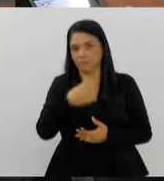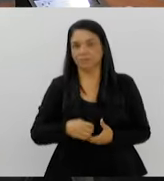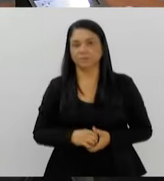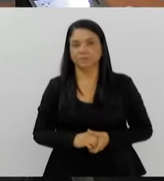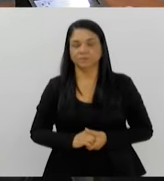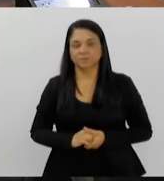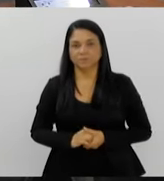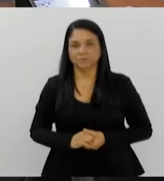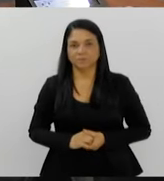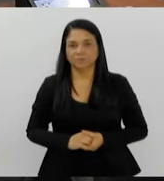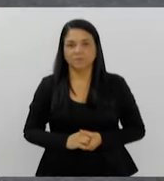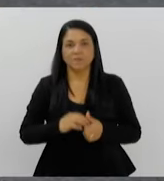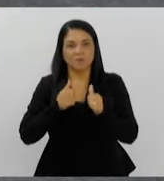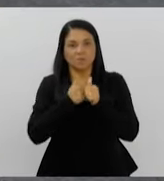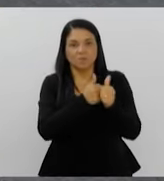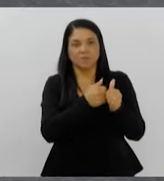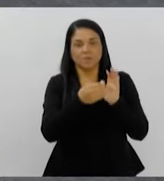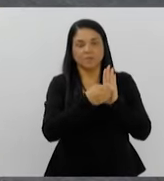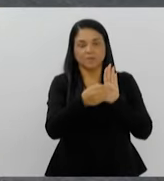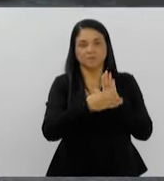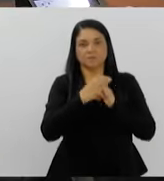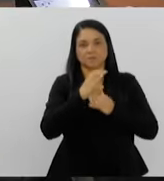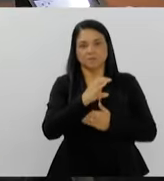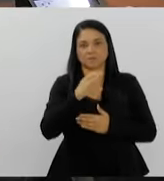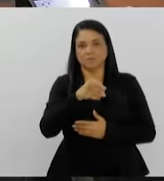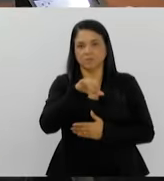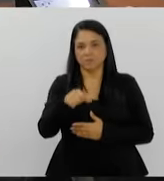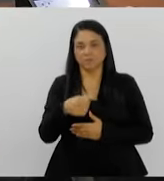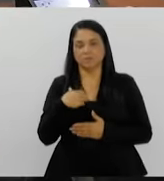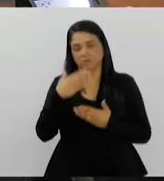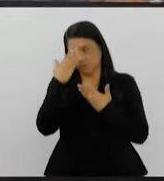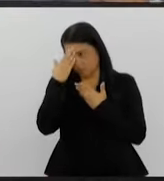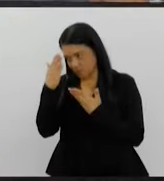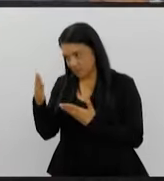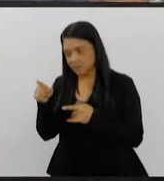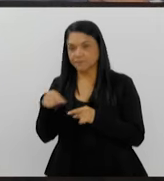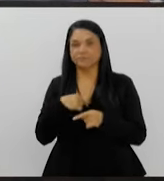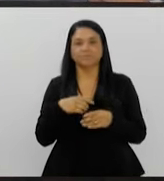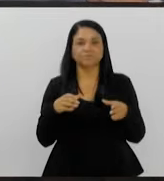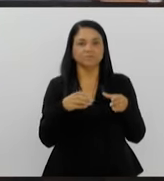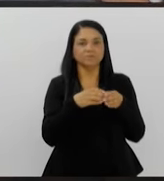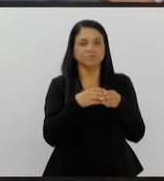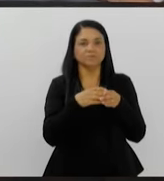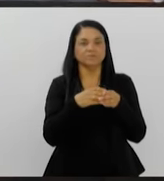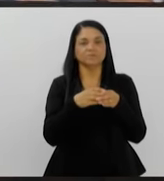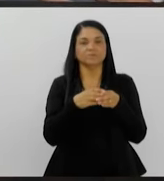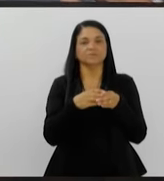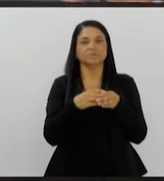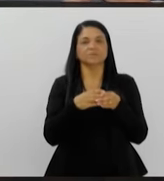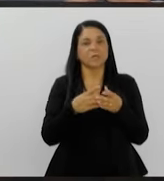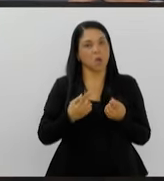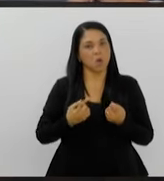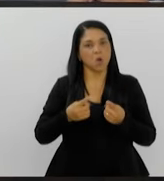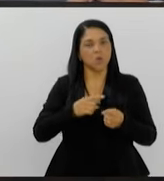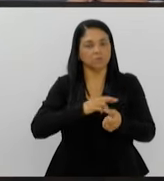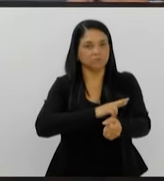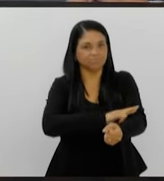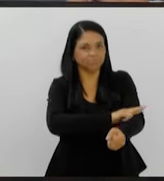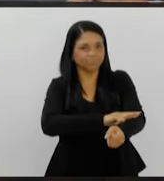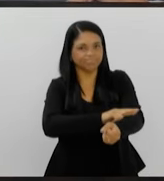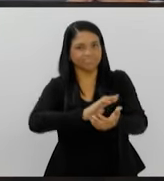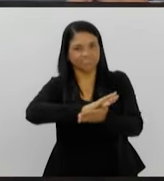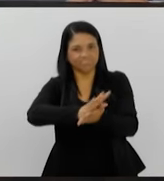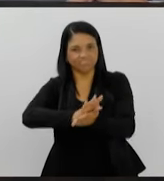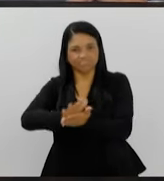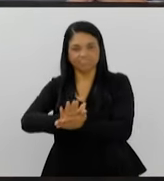favor acompanho o parecer da ccj presidente obrigado me anjo pela comissão de combate às discriminações de preconceitos raça